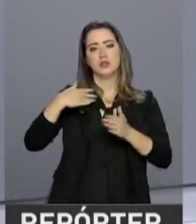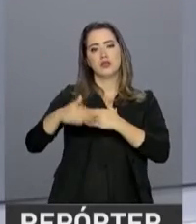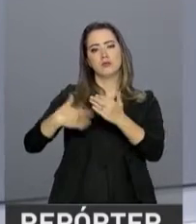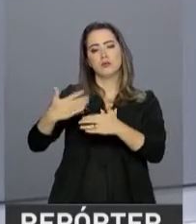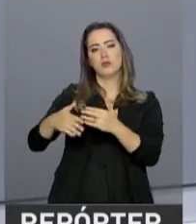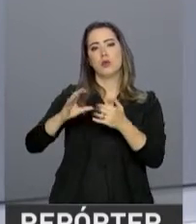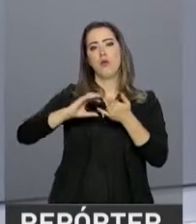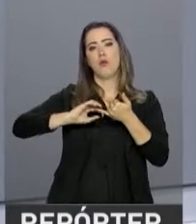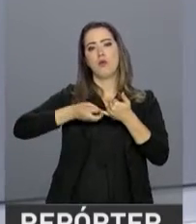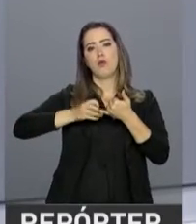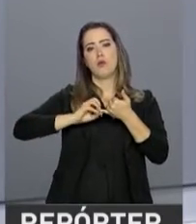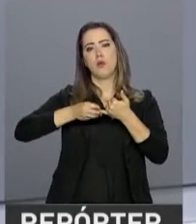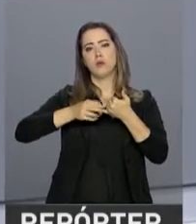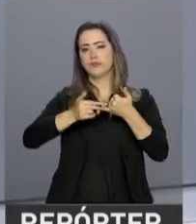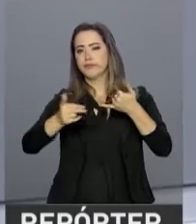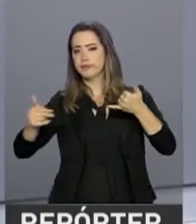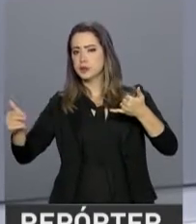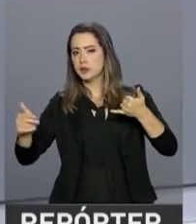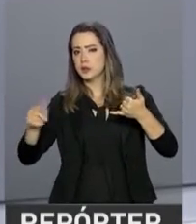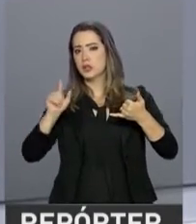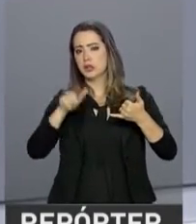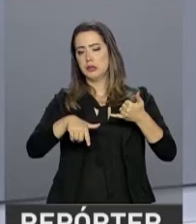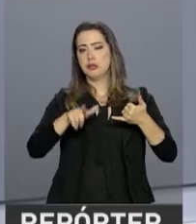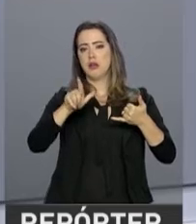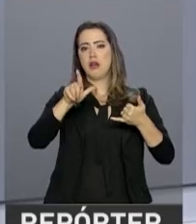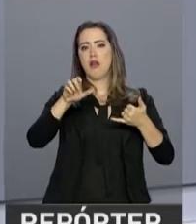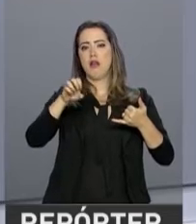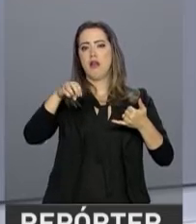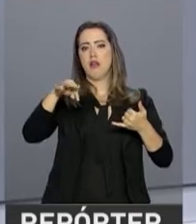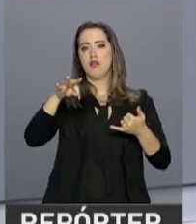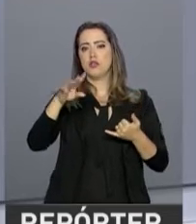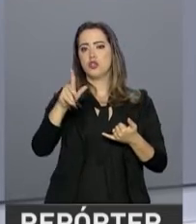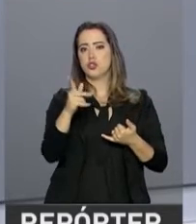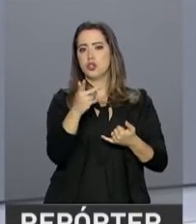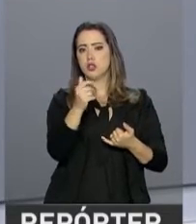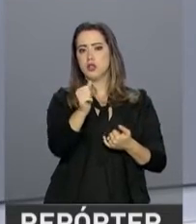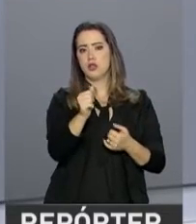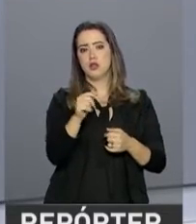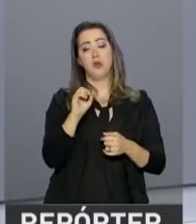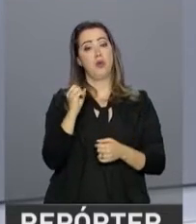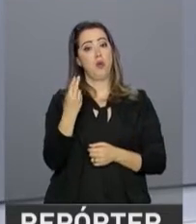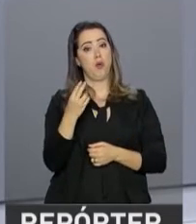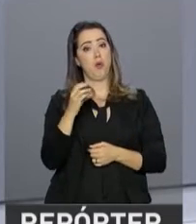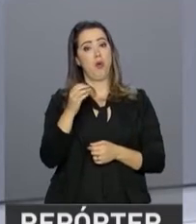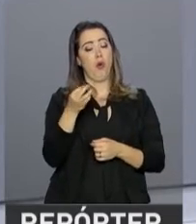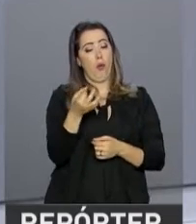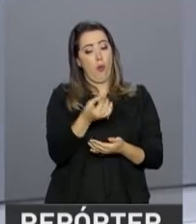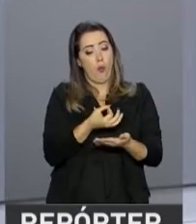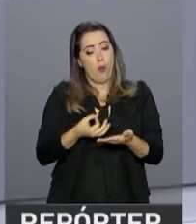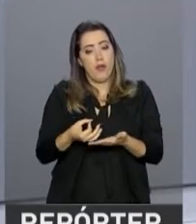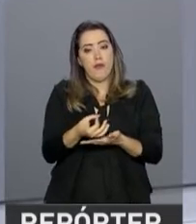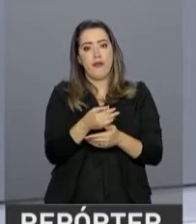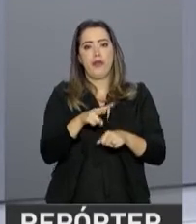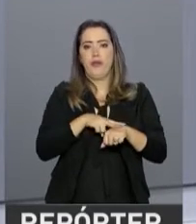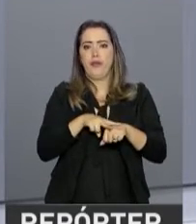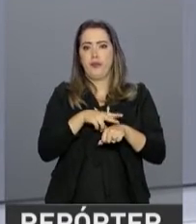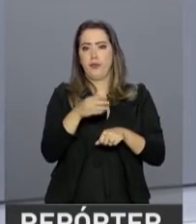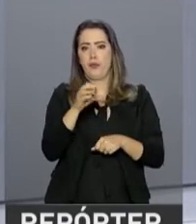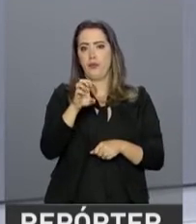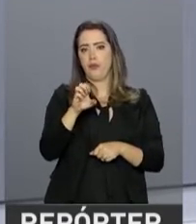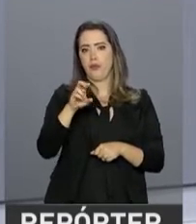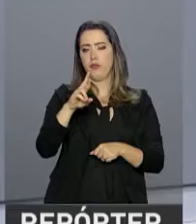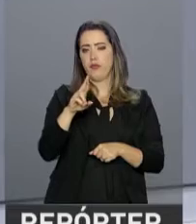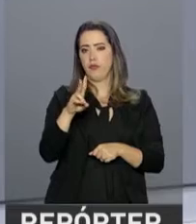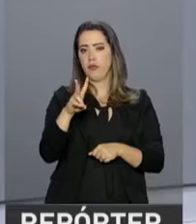do feijão e leguminosas como lentilha grão de bico ervilha a prioridade é aumentar a produção focada na variedade